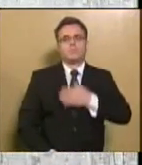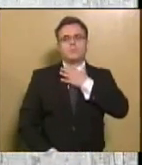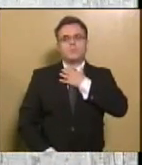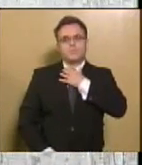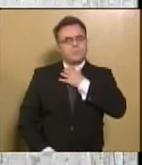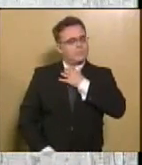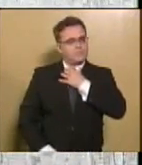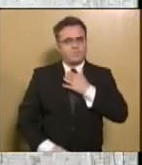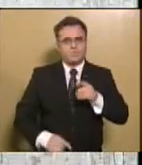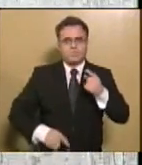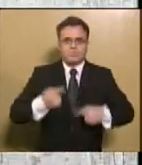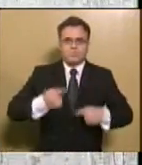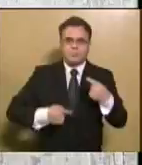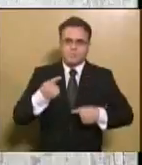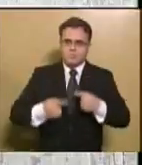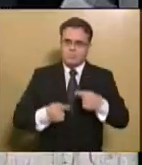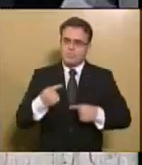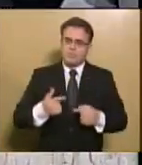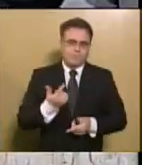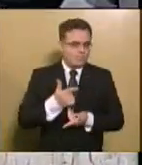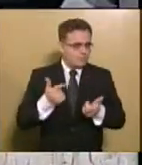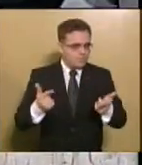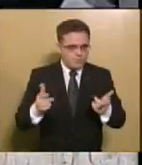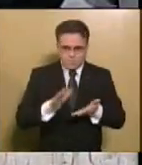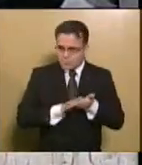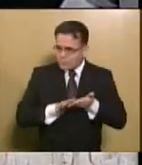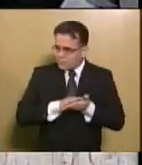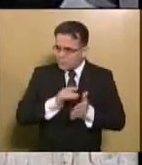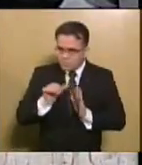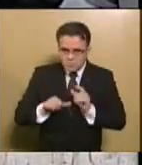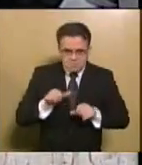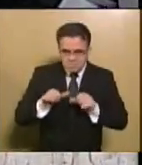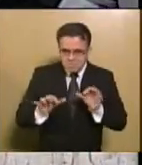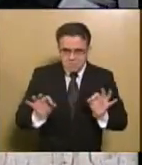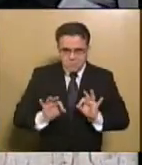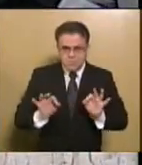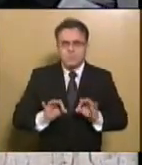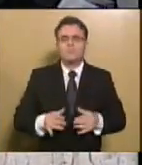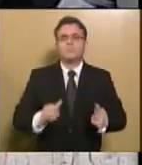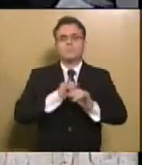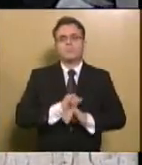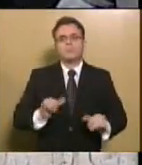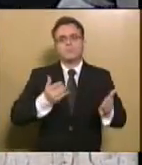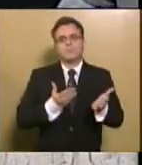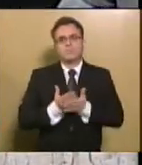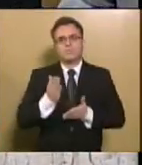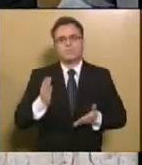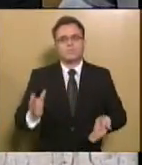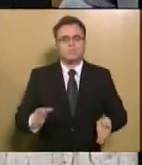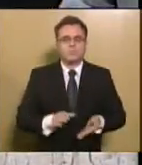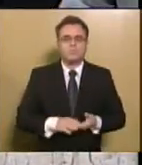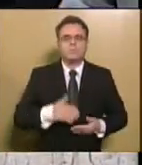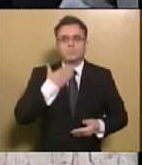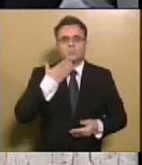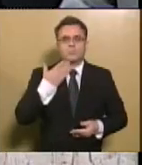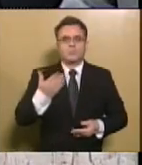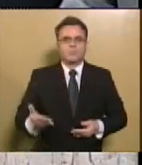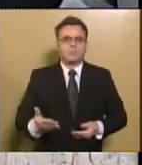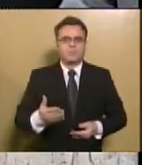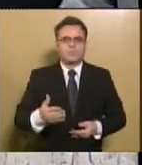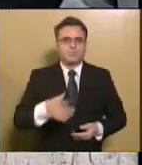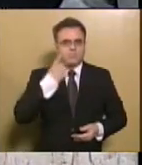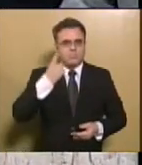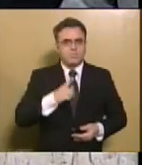Em discussão, a ata lida. Não havendo quem queira discuti-la, declaro aprovada. Solicito ao deputado